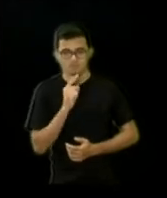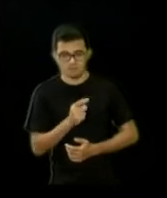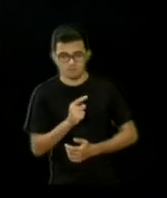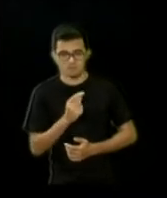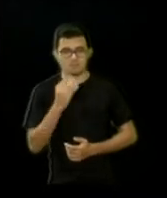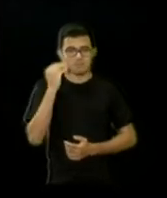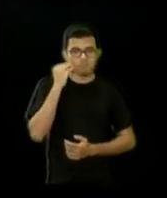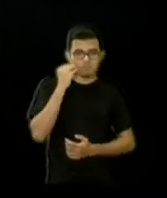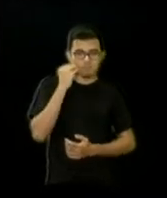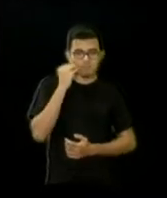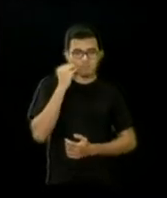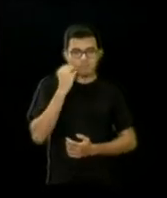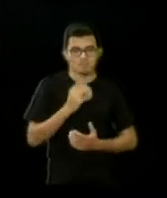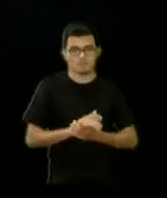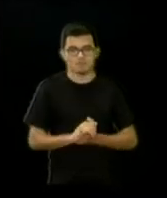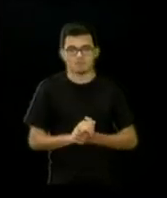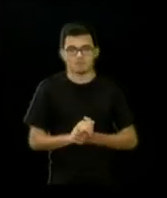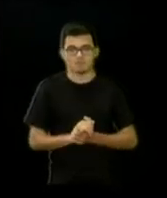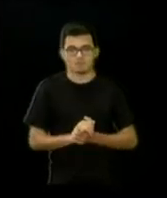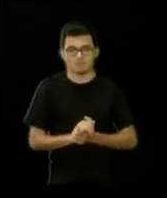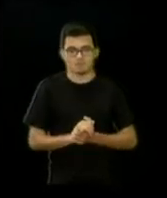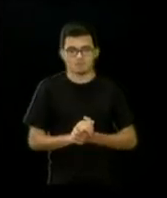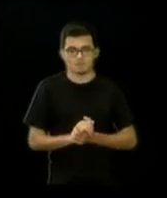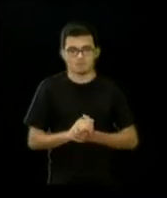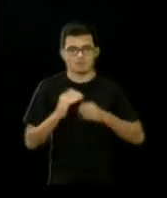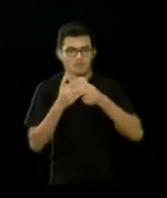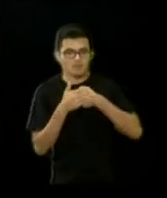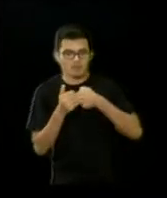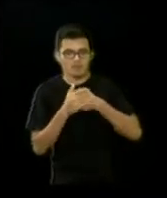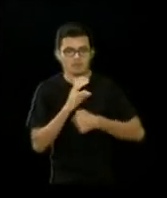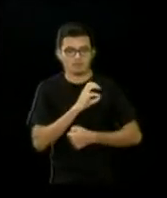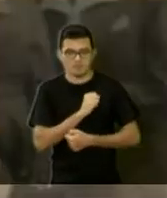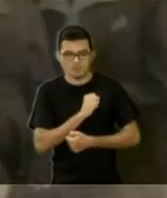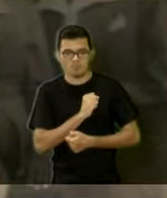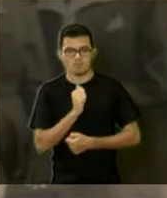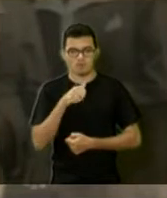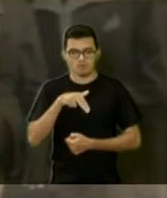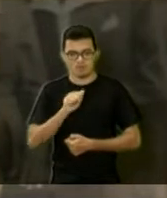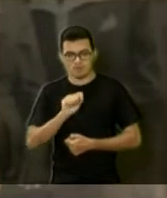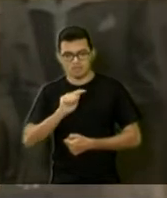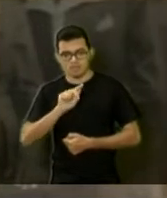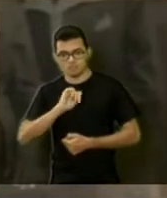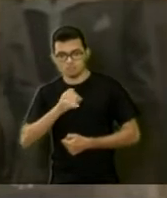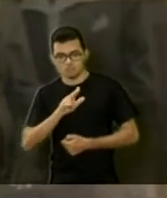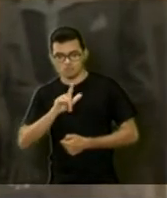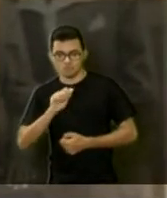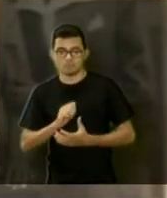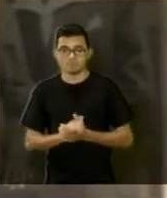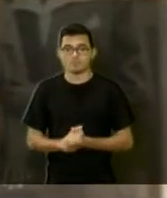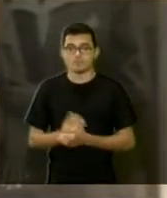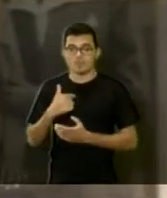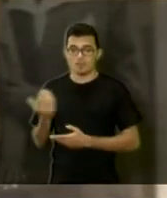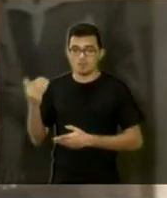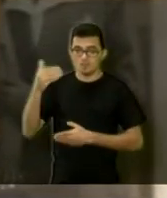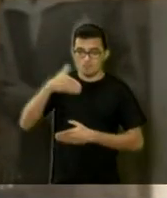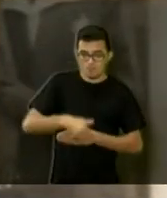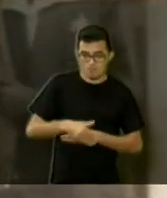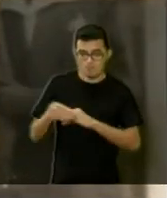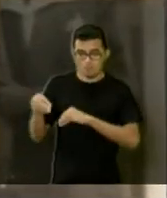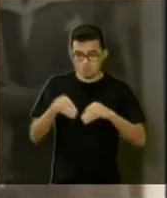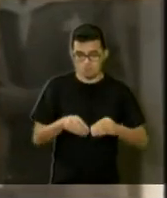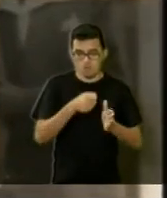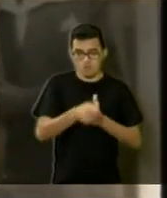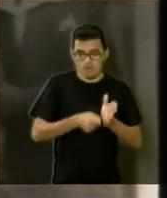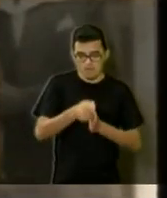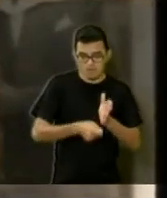um beijo. Carinho, amor, Ana Júlia. Veio para Araraquara aos 6 anos com a família,